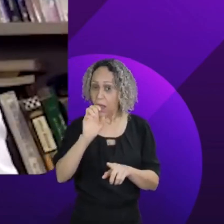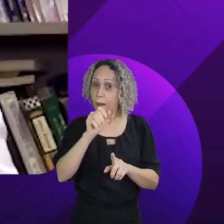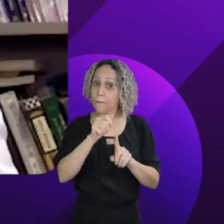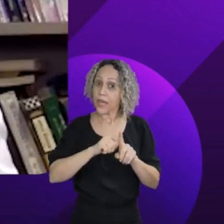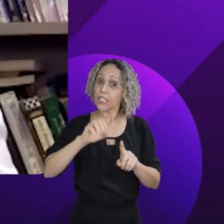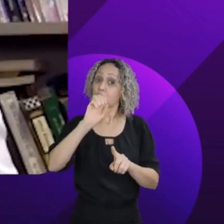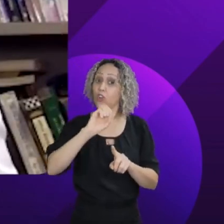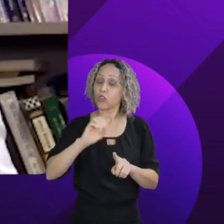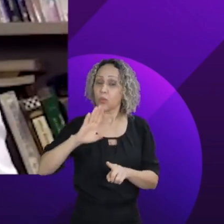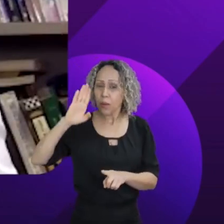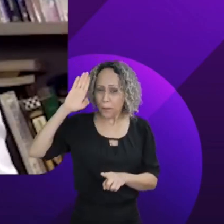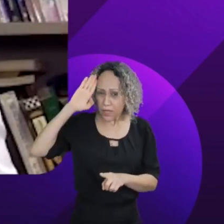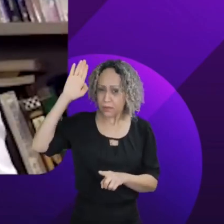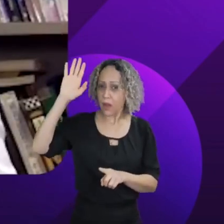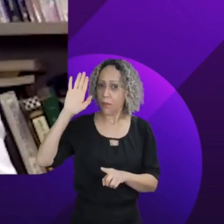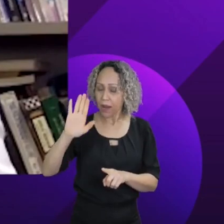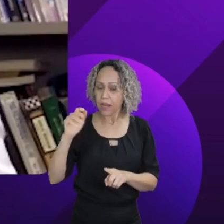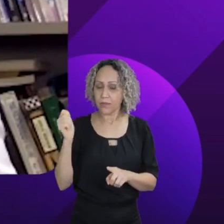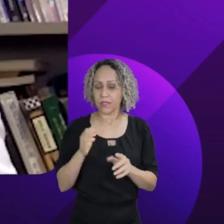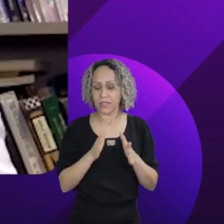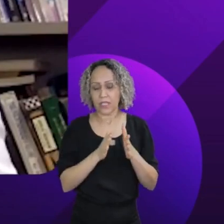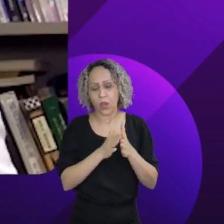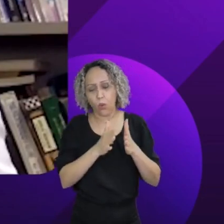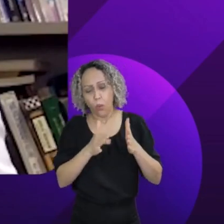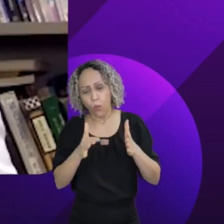Existem alguns serviços, inclusive,